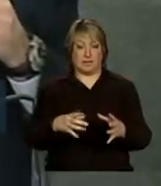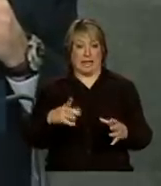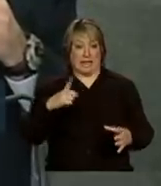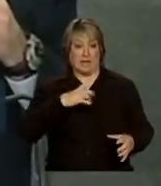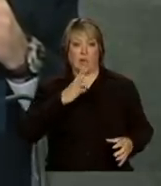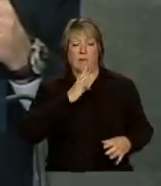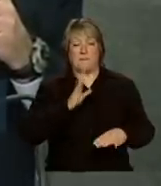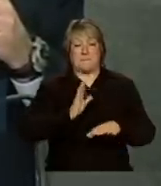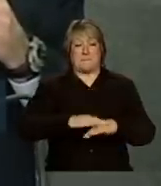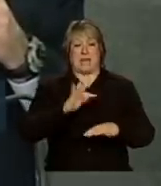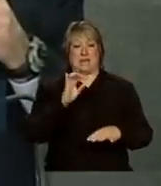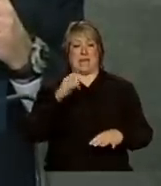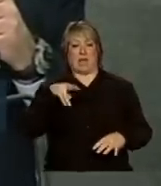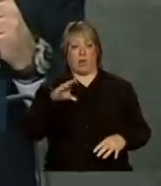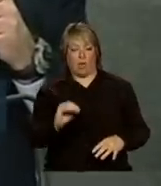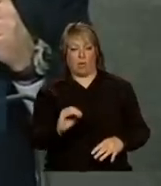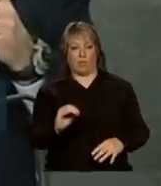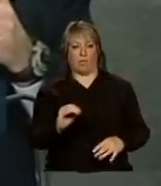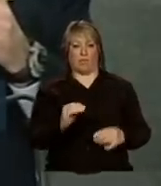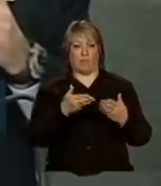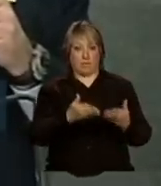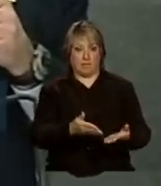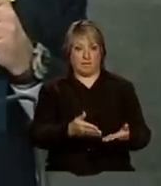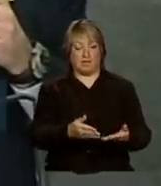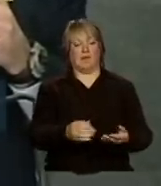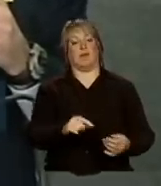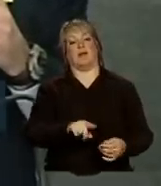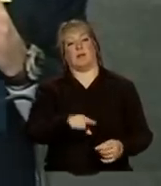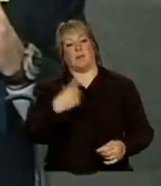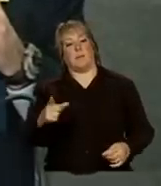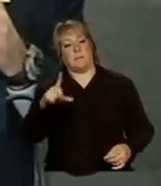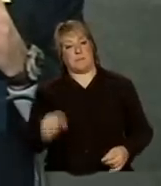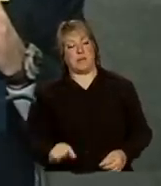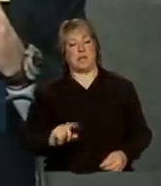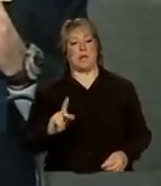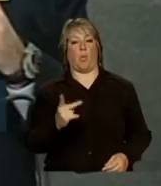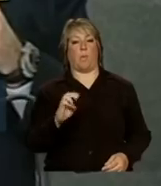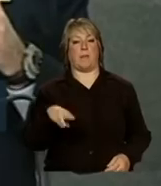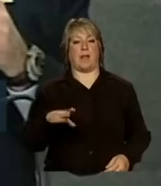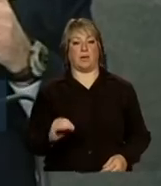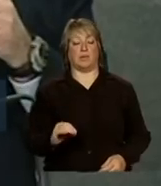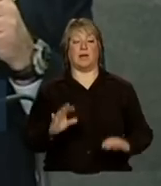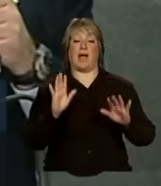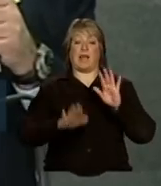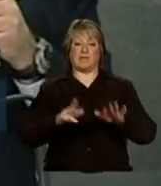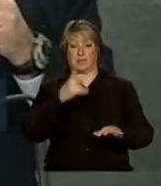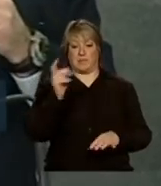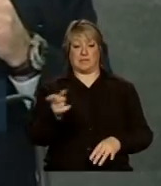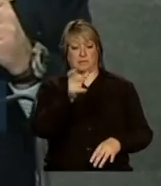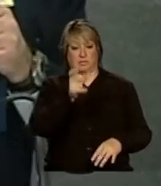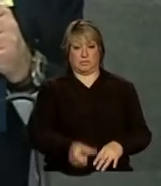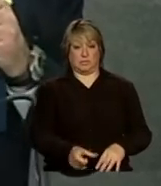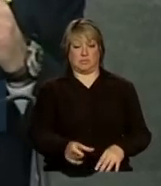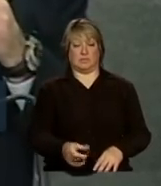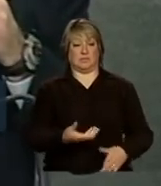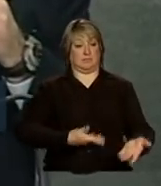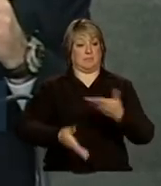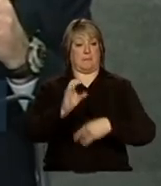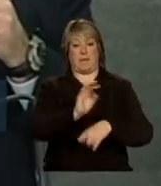quanto mais técnico for menos humano normalmente é o contrário também um baita relações públicas sabe tudo de nada né então